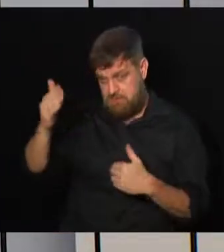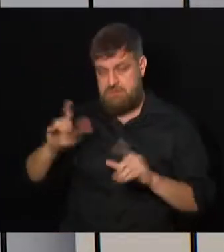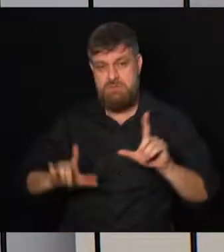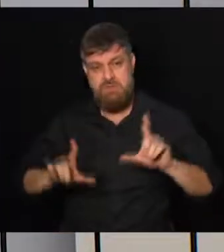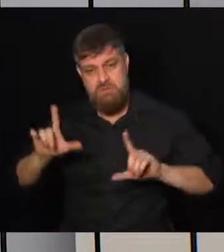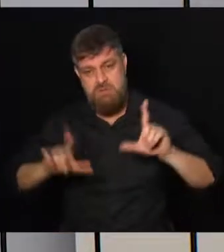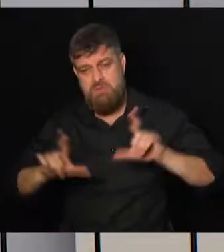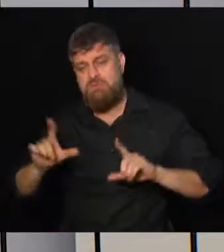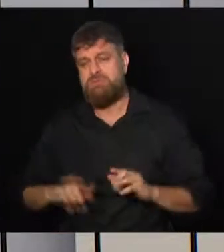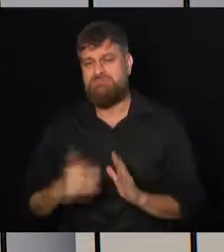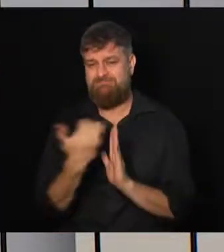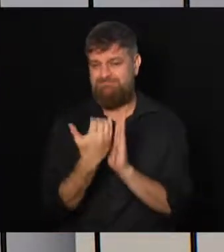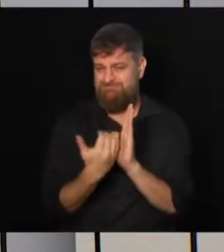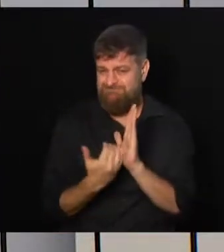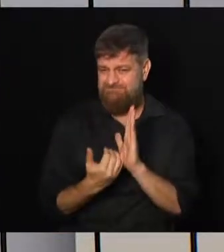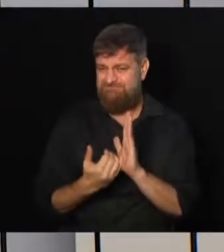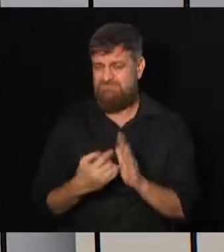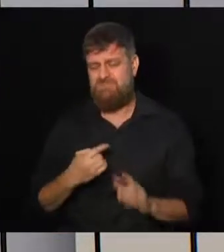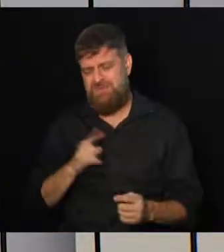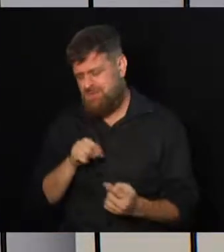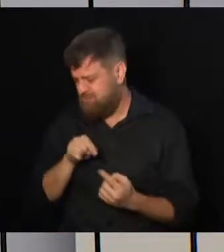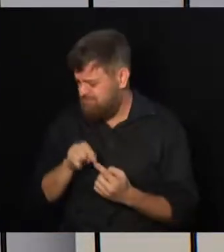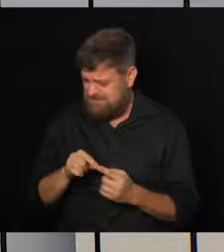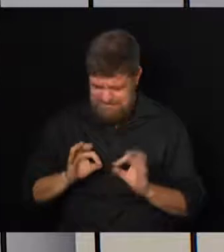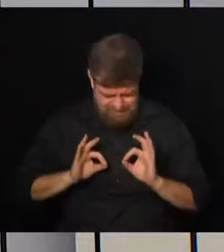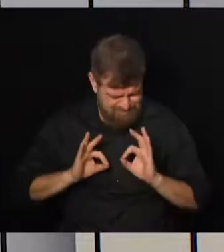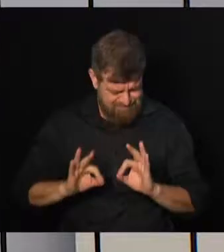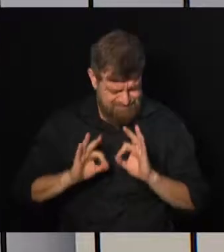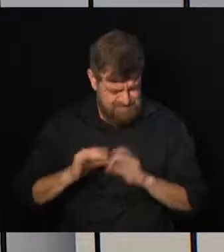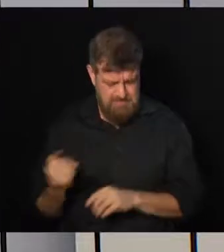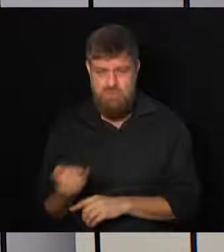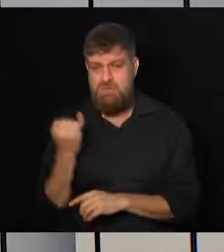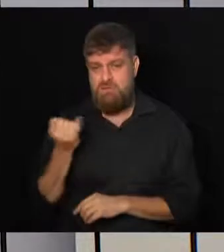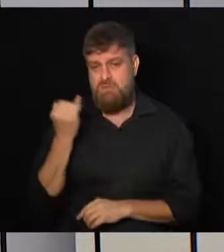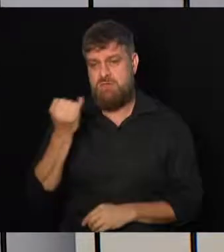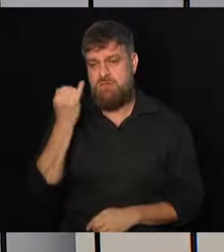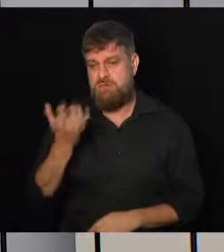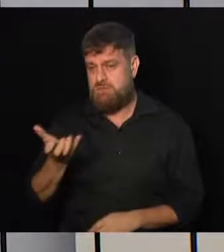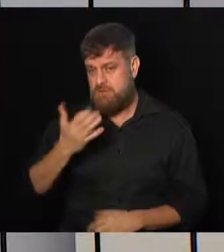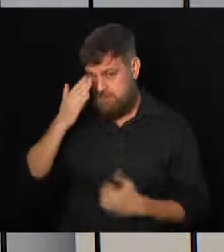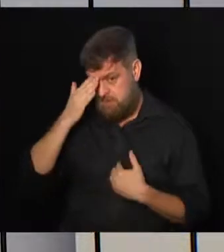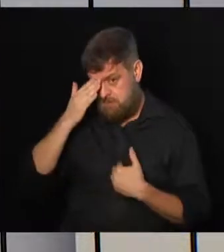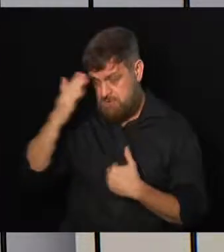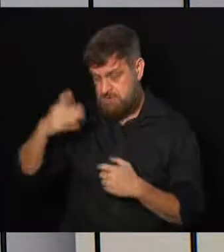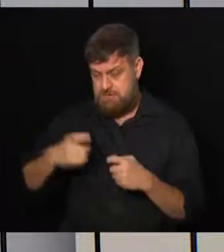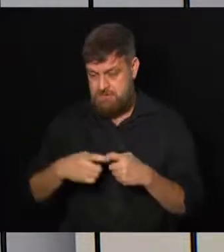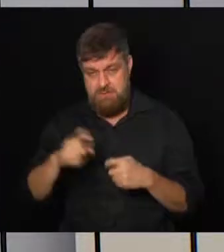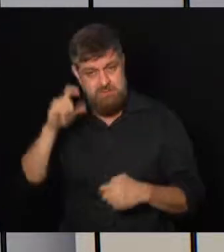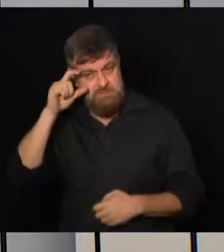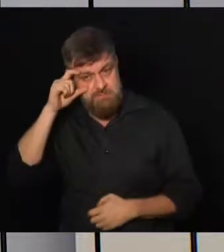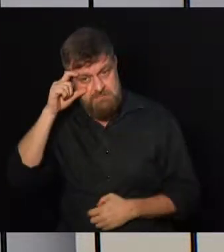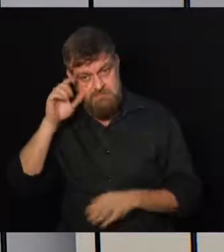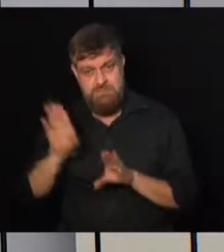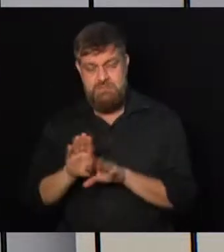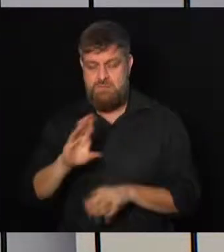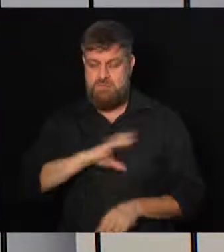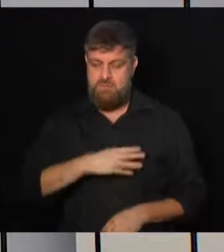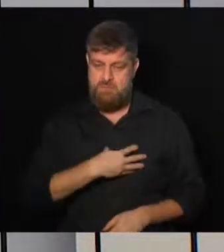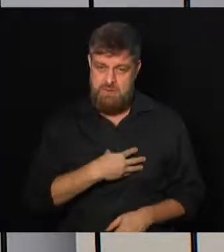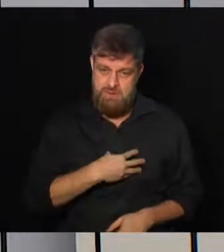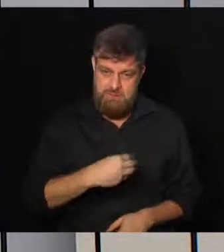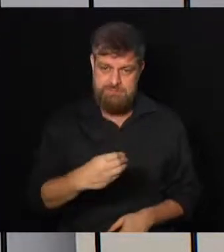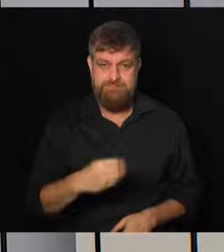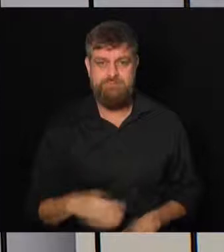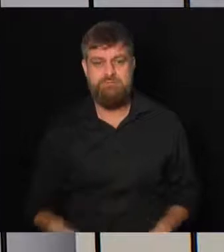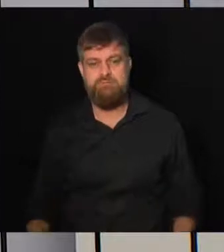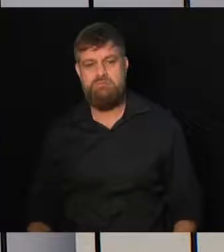programa, essa questão de ordem, acho que de extrema importância esse tema. Agradecer aqui ao Dr. Márcio, ao Campos, ao qual eu tenho um carinho